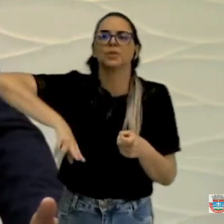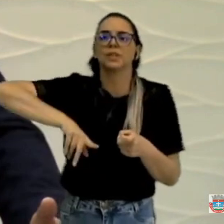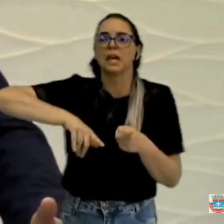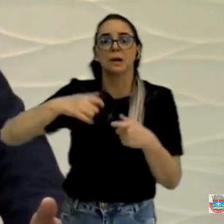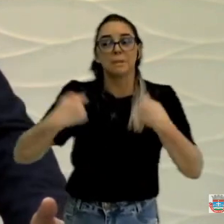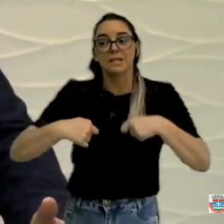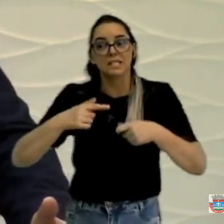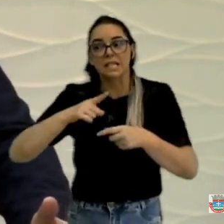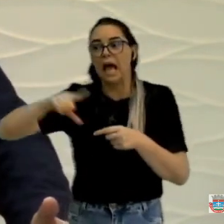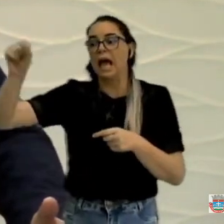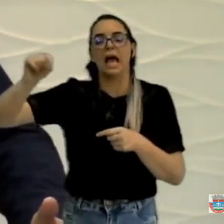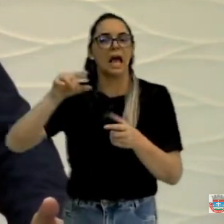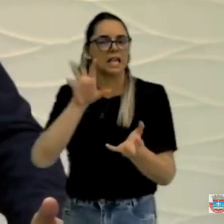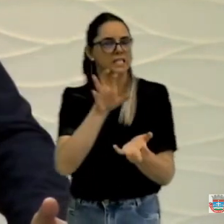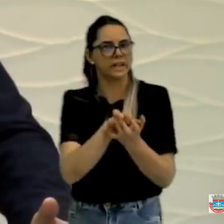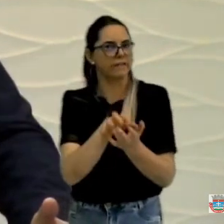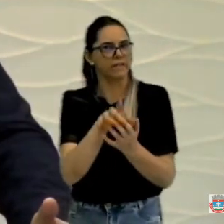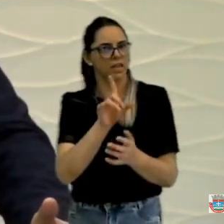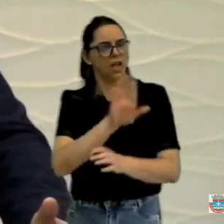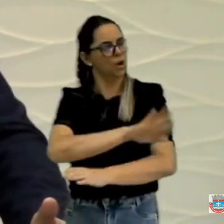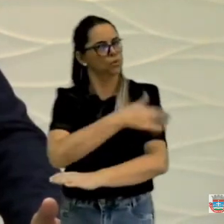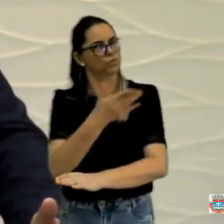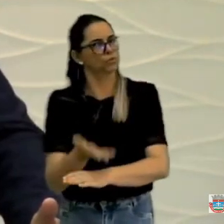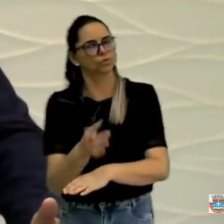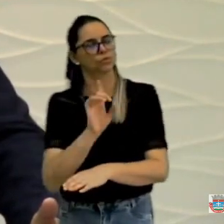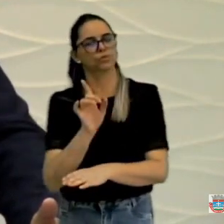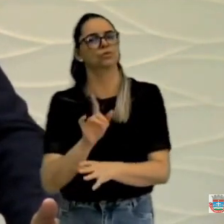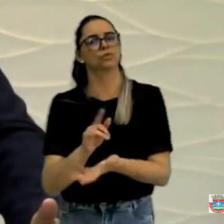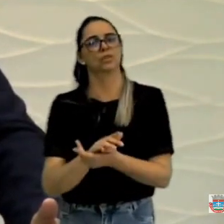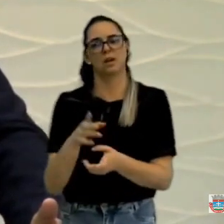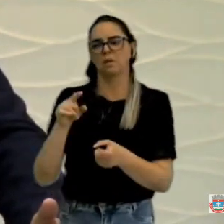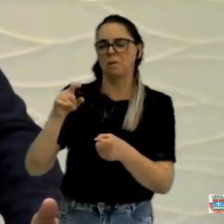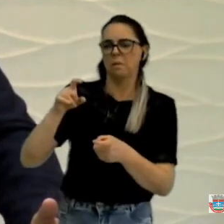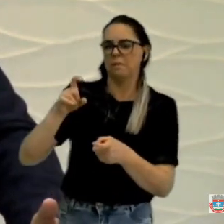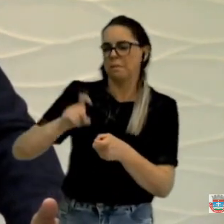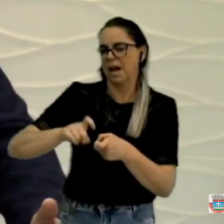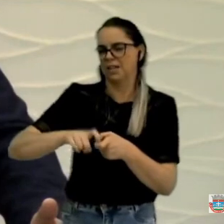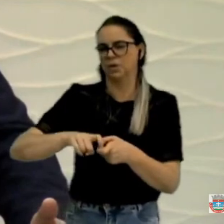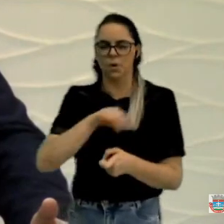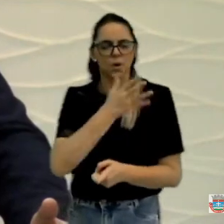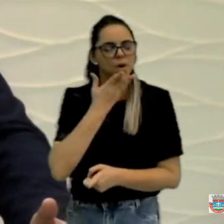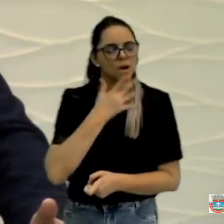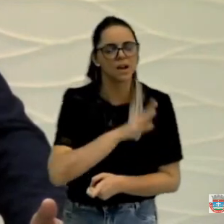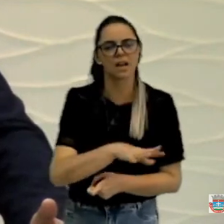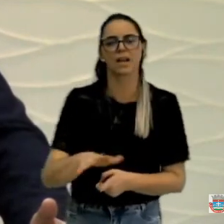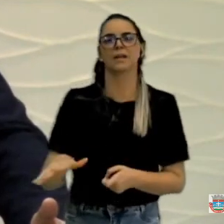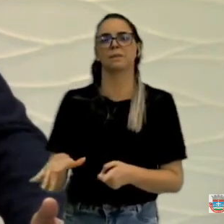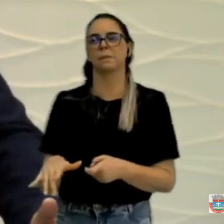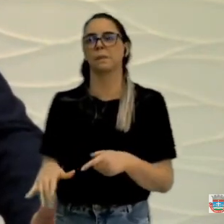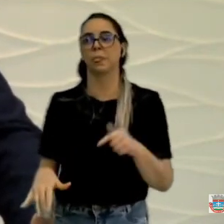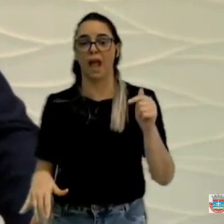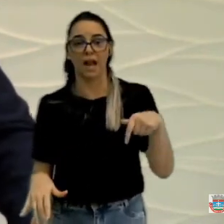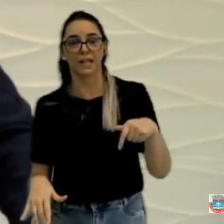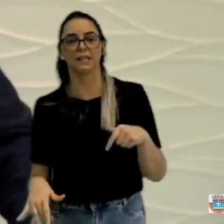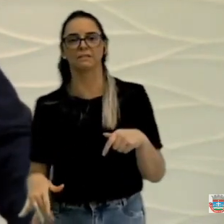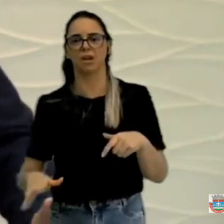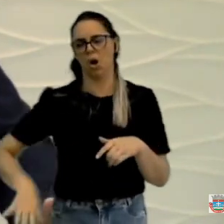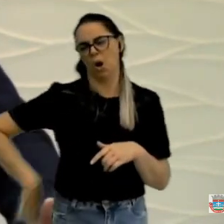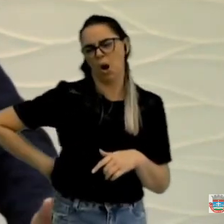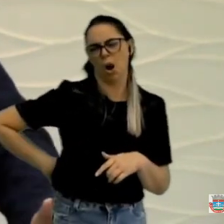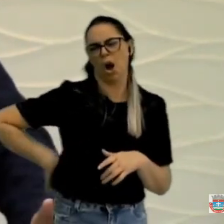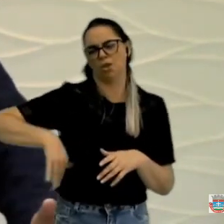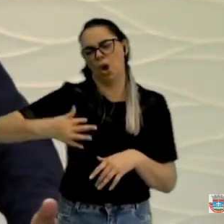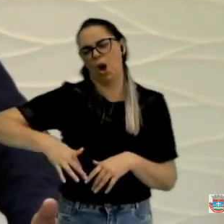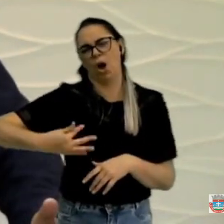Recife, passar um dia todo em Recife para ter um atendimento com um pediatra. Uma pessoa que está com problema numa perna, uma crise de coluna, não precisa mais